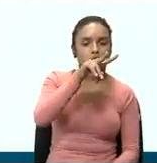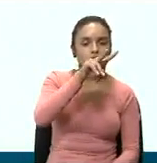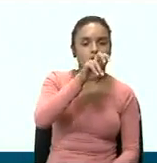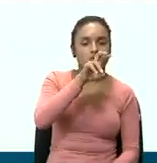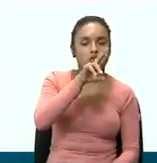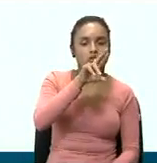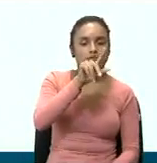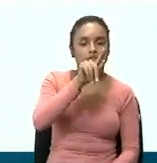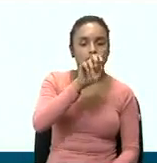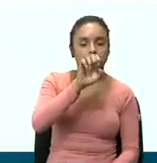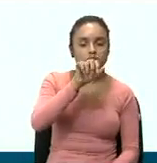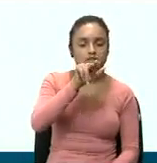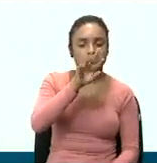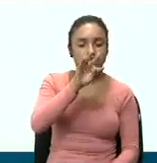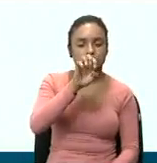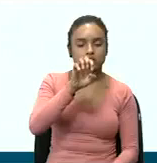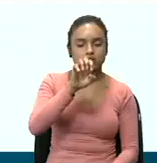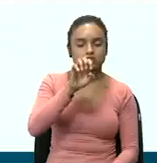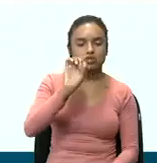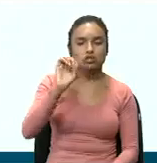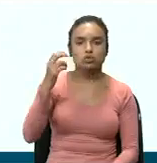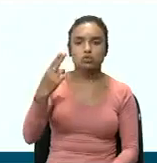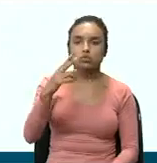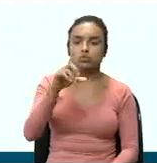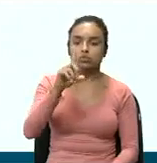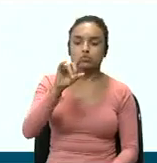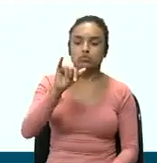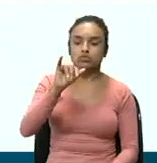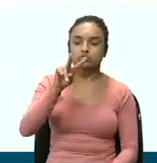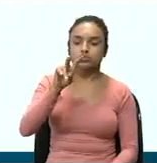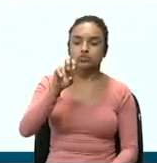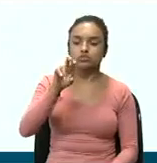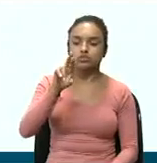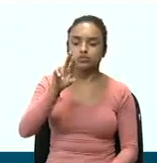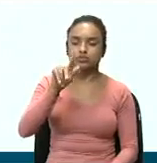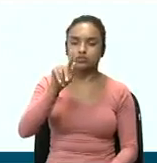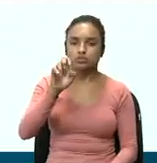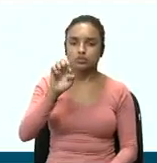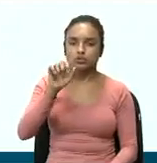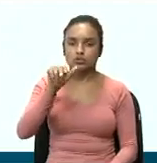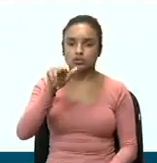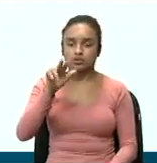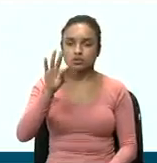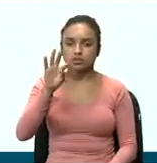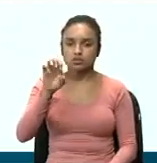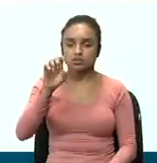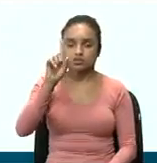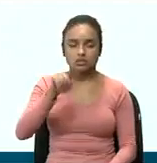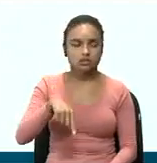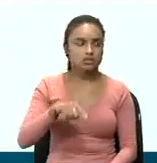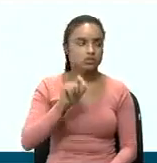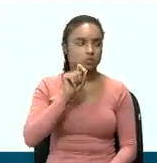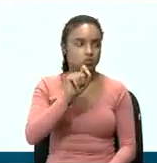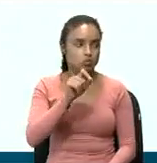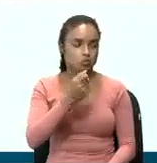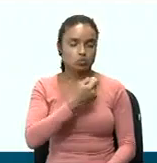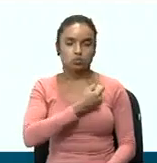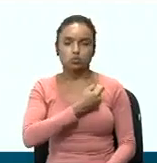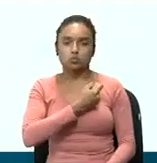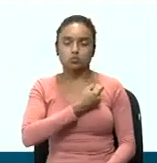é ver esses números decimais como sendo o quê? Como sendo frações. Então, nós teremos 1